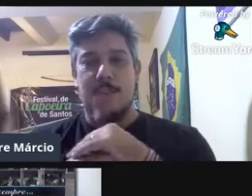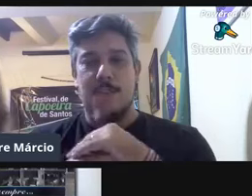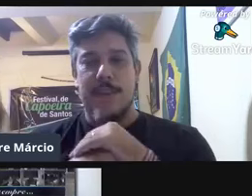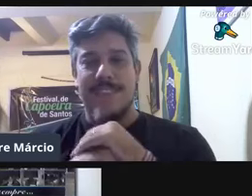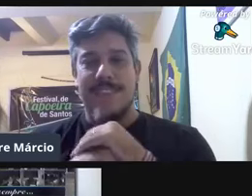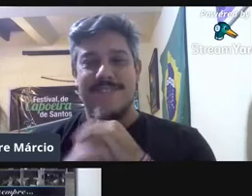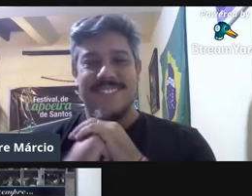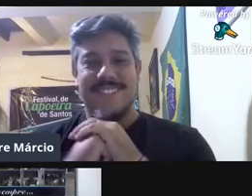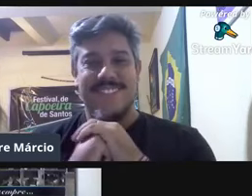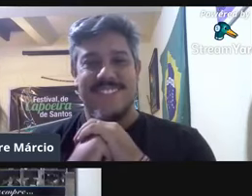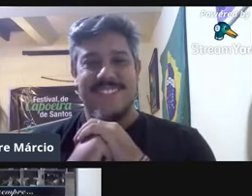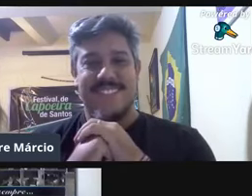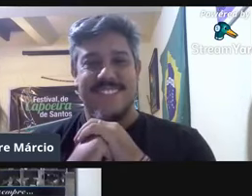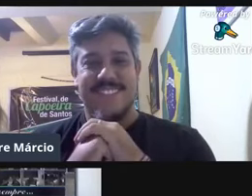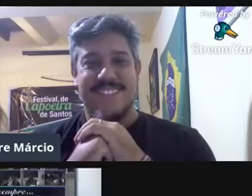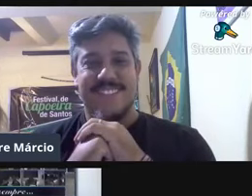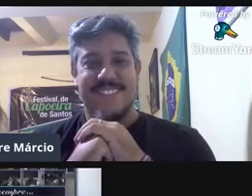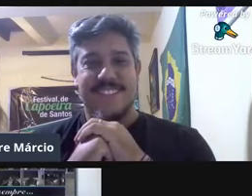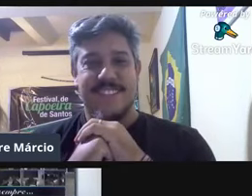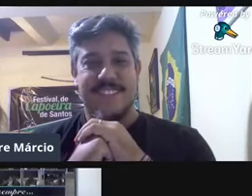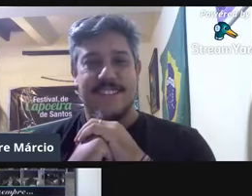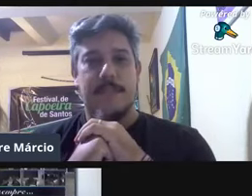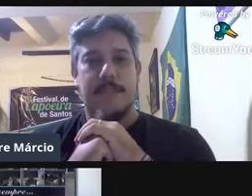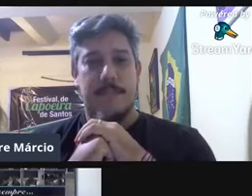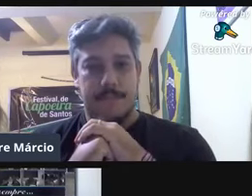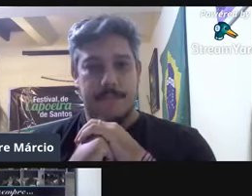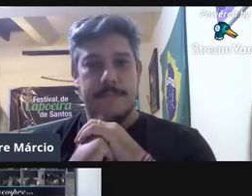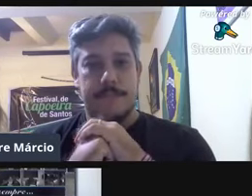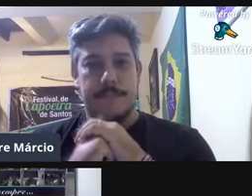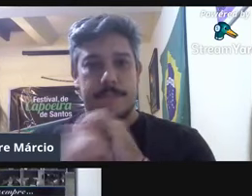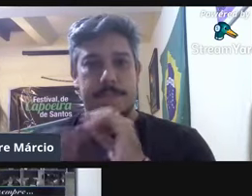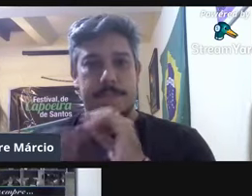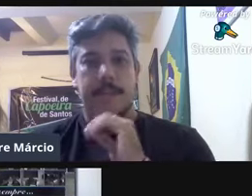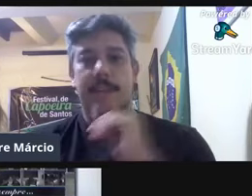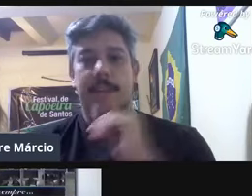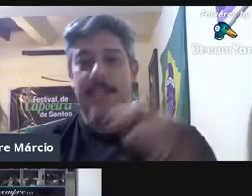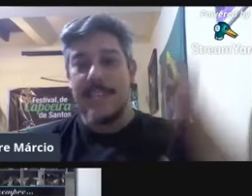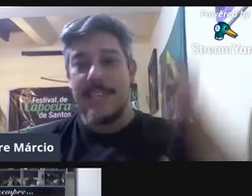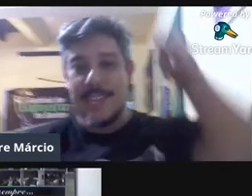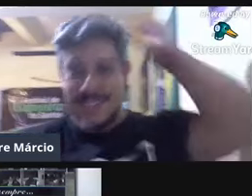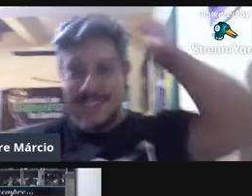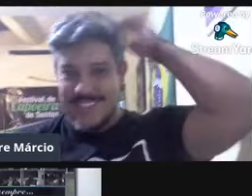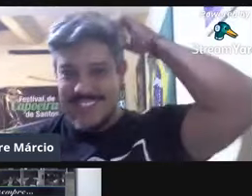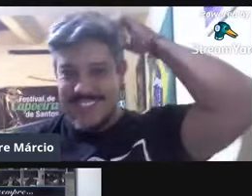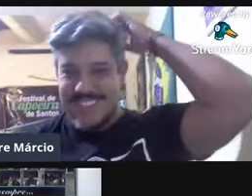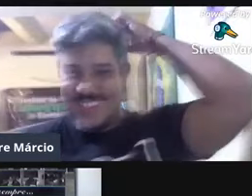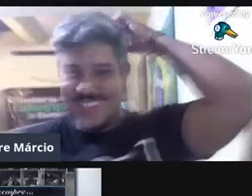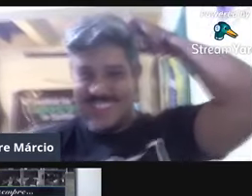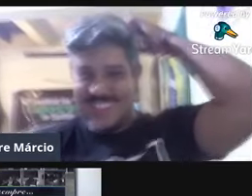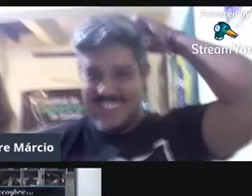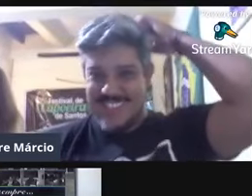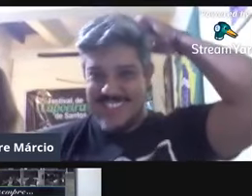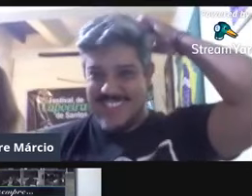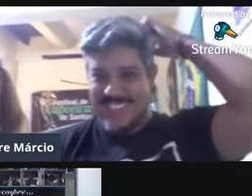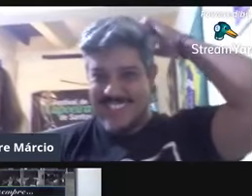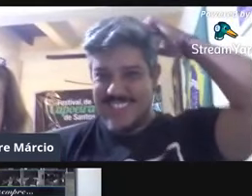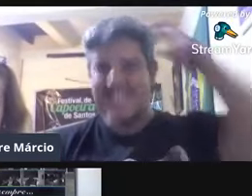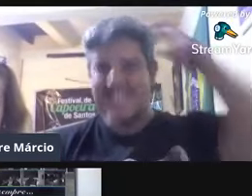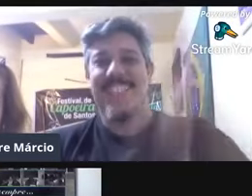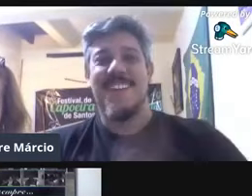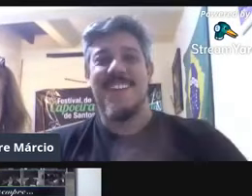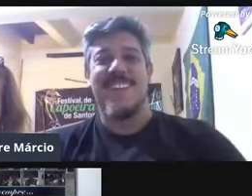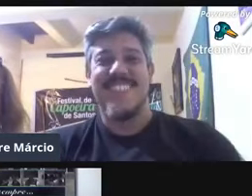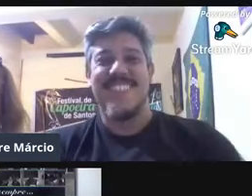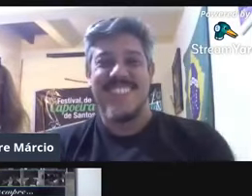Nos Vai acompanhe. ter. Só um pouquinho. Vai ter a reunião depois? Sim. Ah, me passa para mim, então.